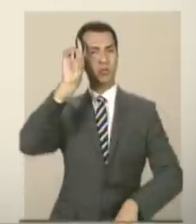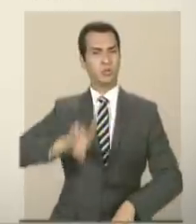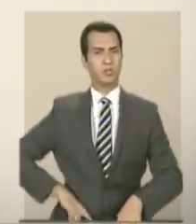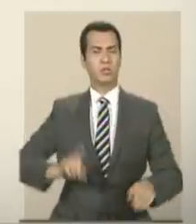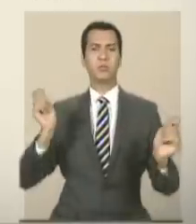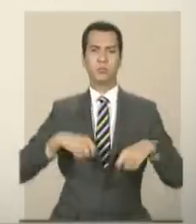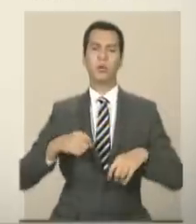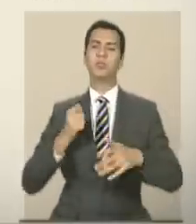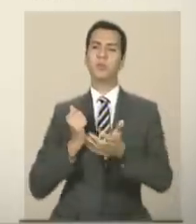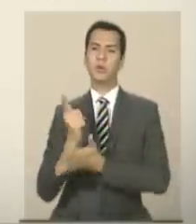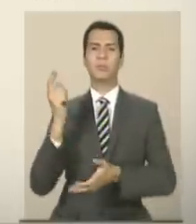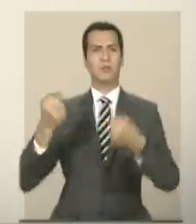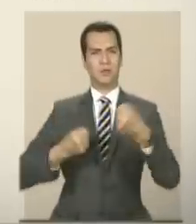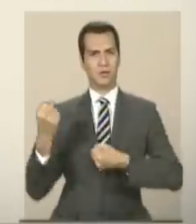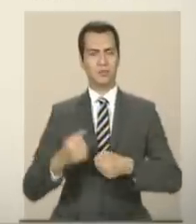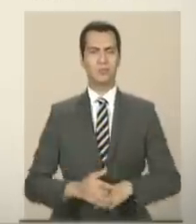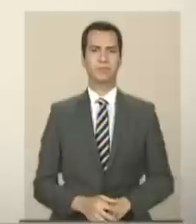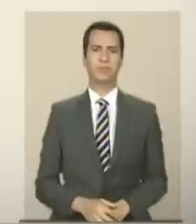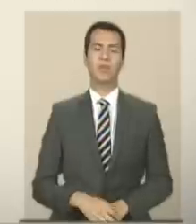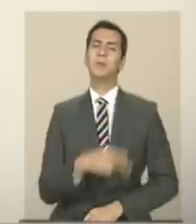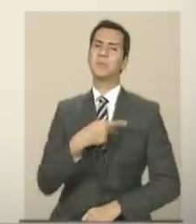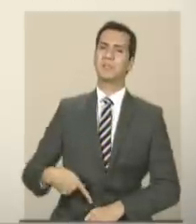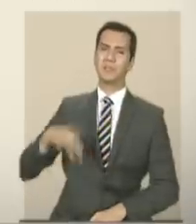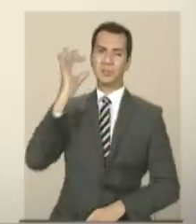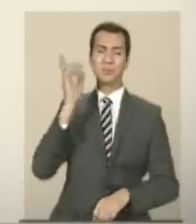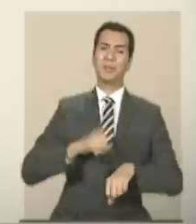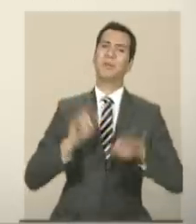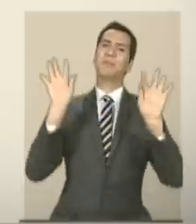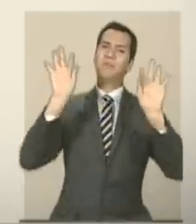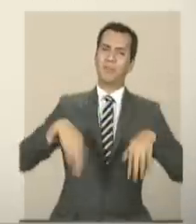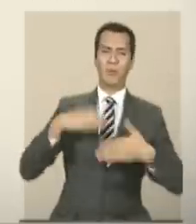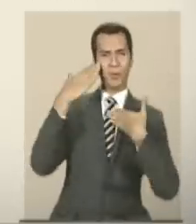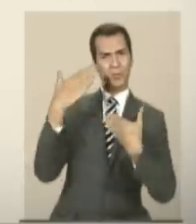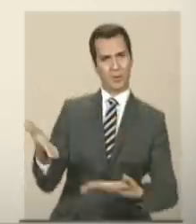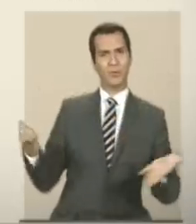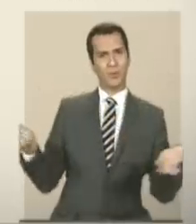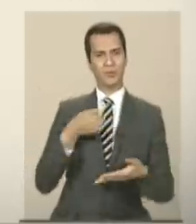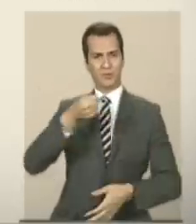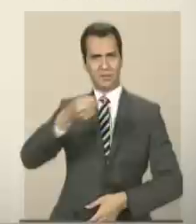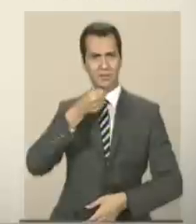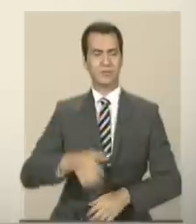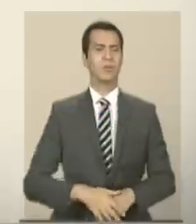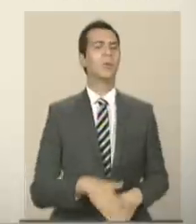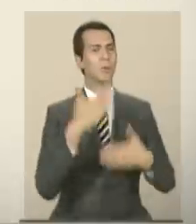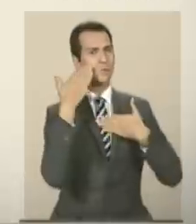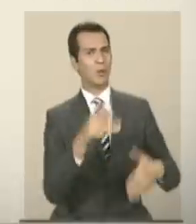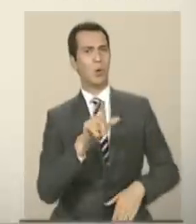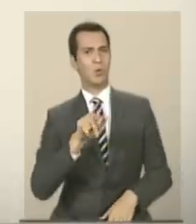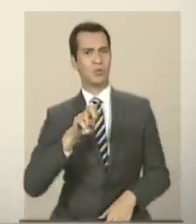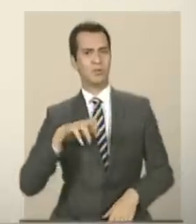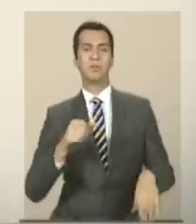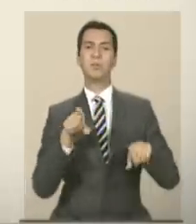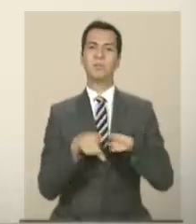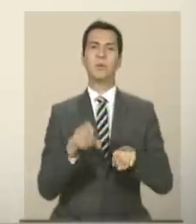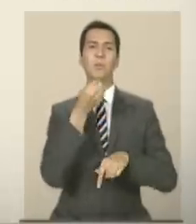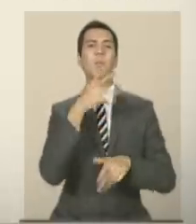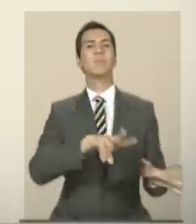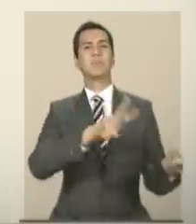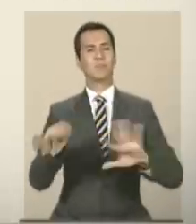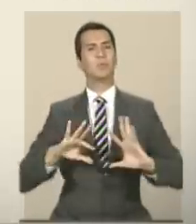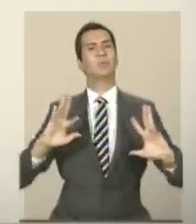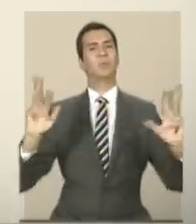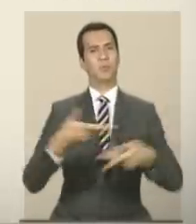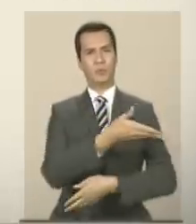ao seu próprio carro. Presidenta, nosso tempo chegou ao fim. Obrigado por este café. Muito obrigada, Luciano. E uma boa semana